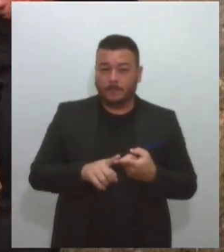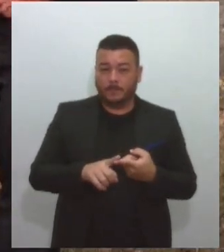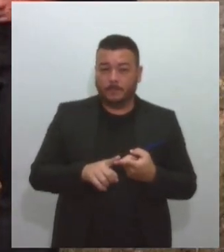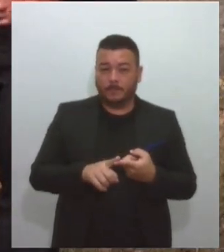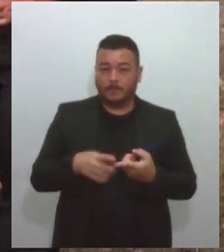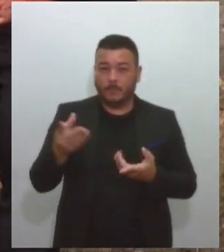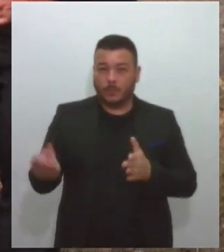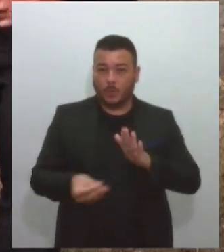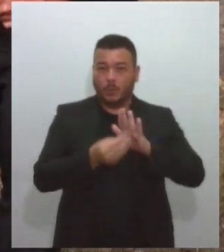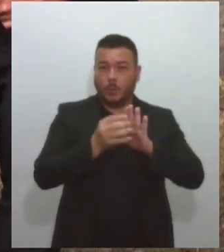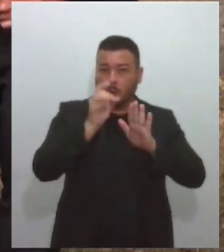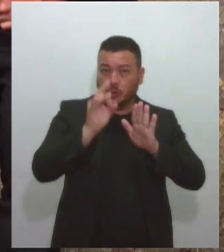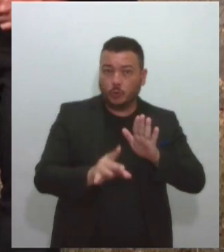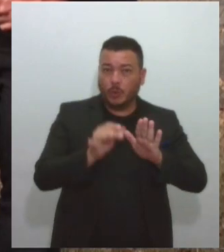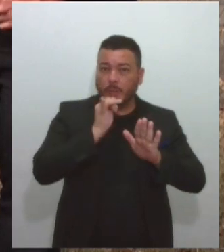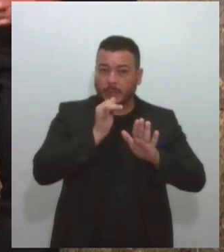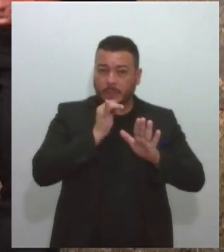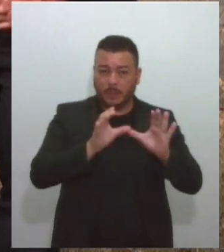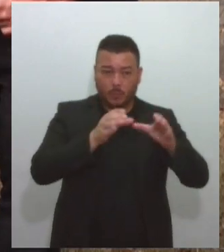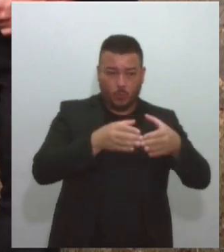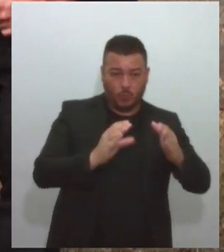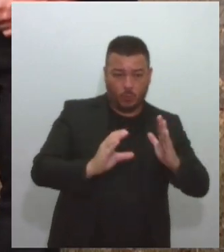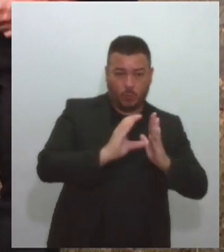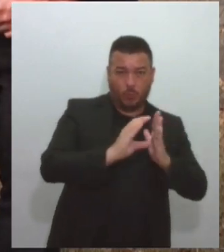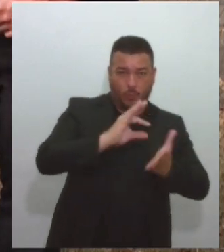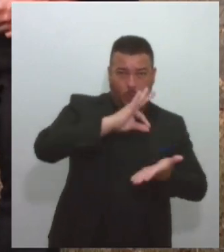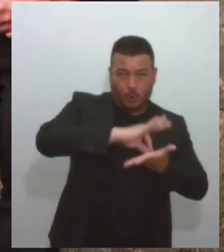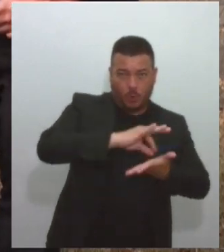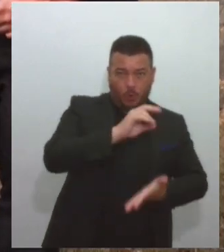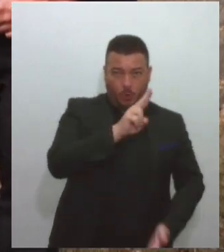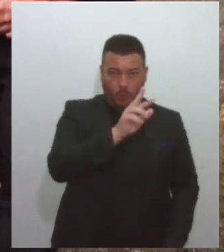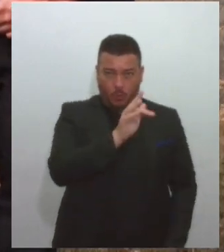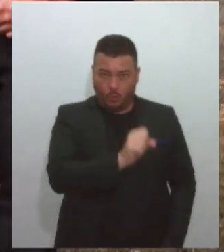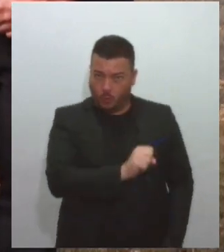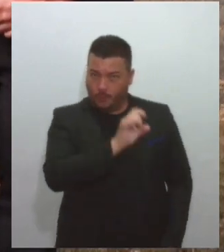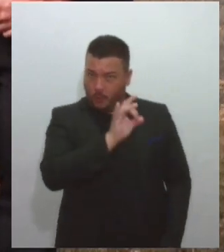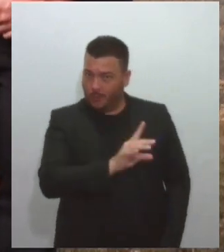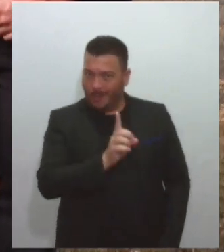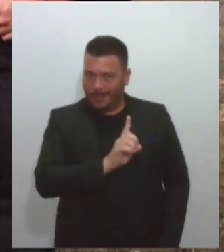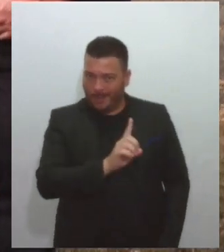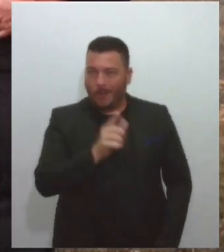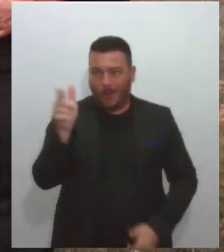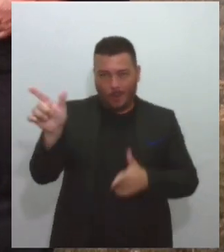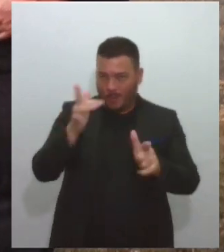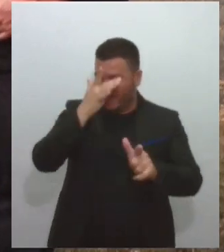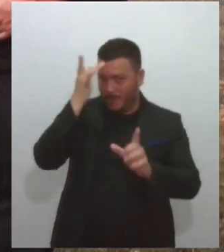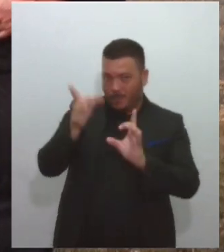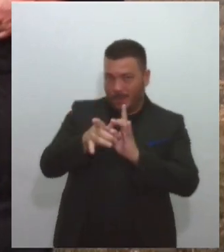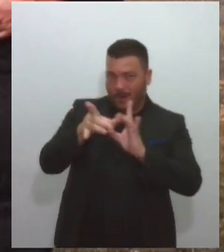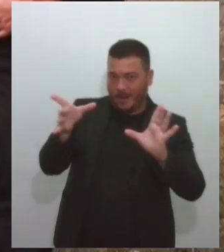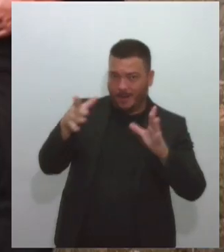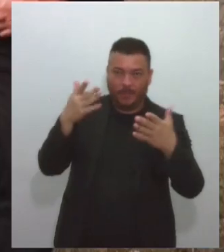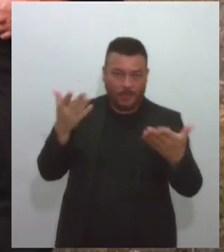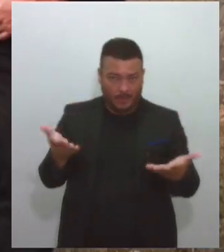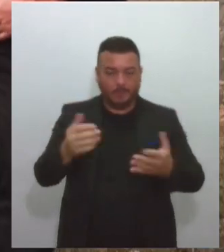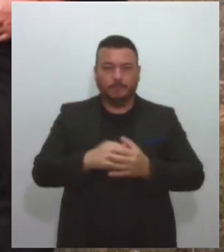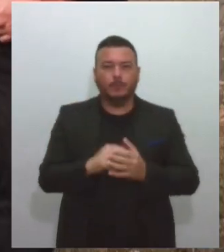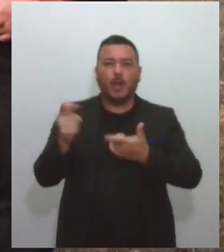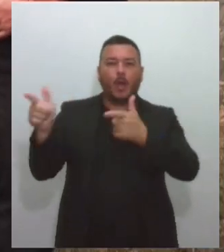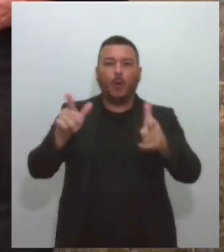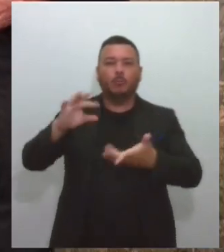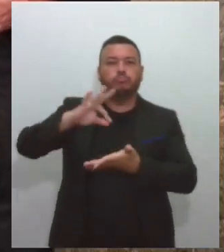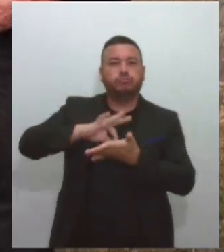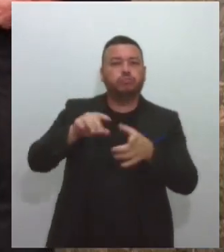para a comunidade UFES em si, né? Não necessariamente apenas aqui de São Cristóvão, mas todas as unidades educacionais,